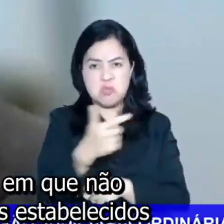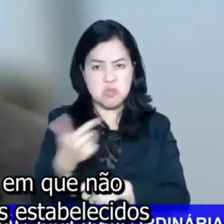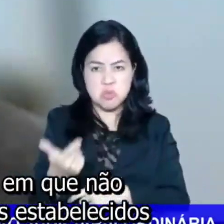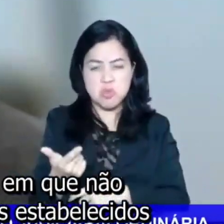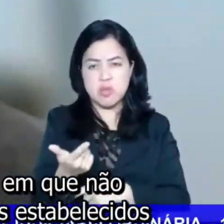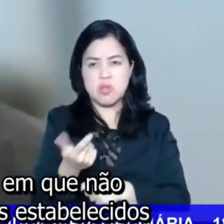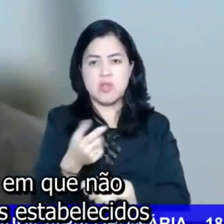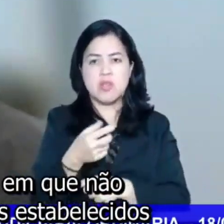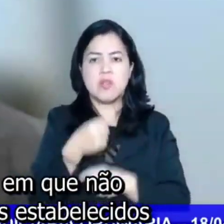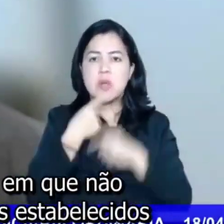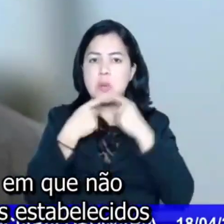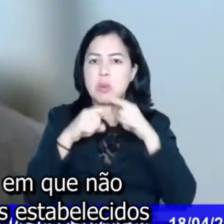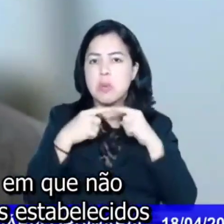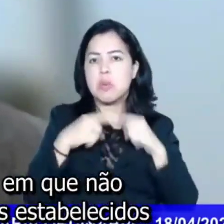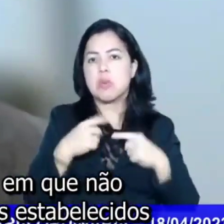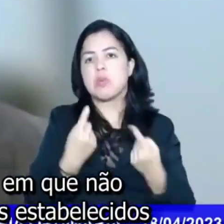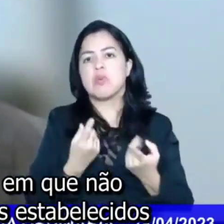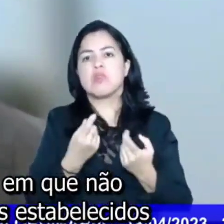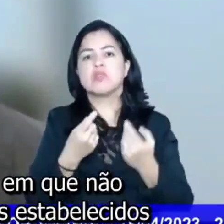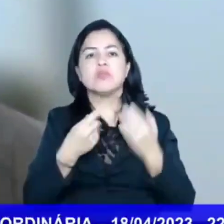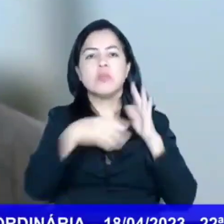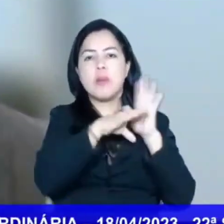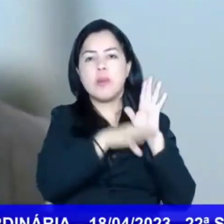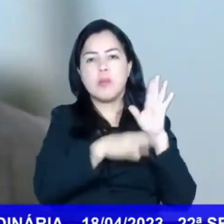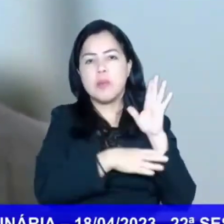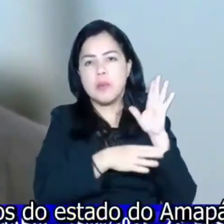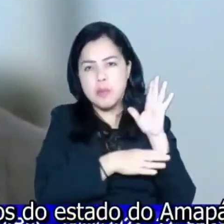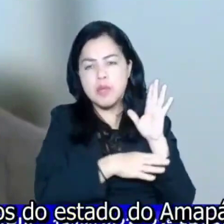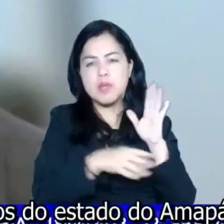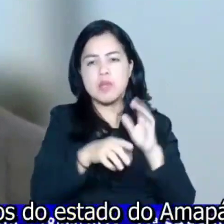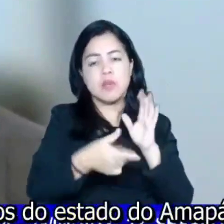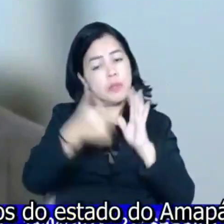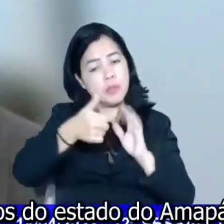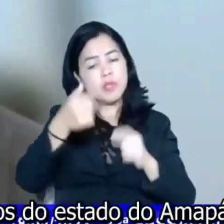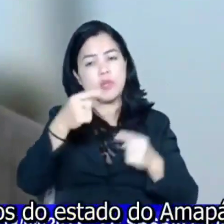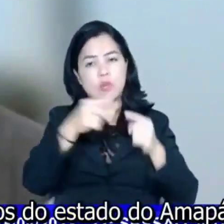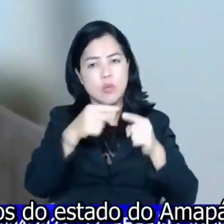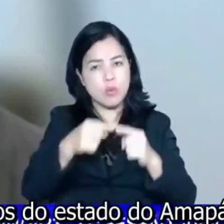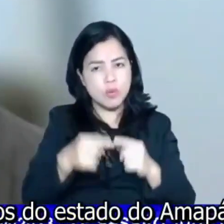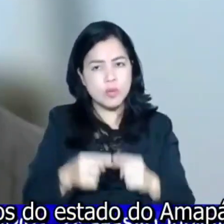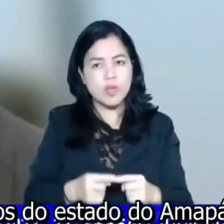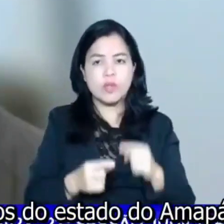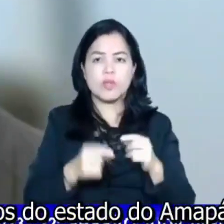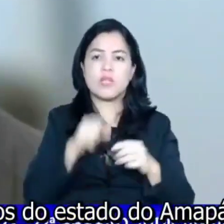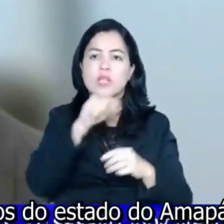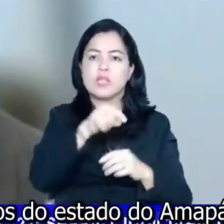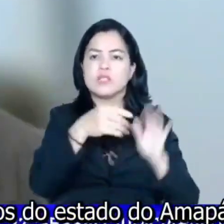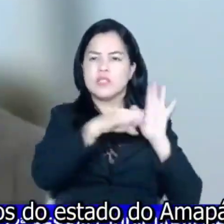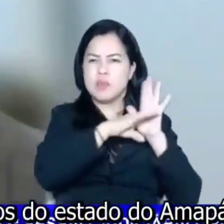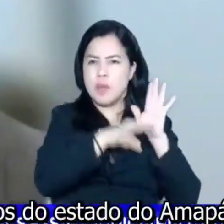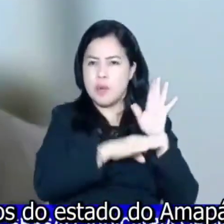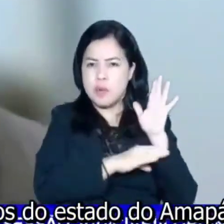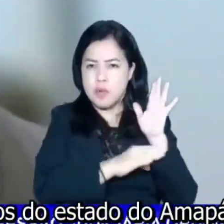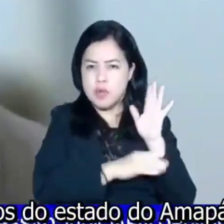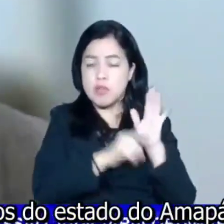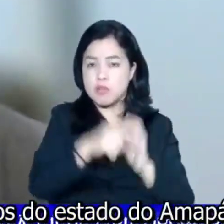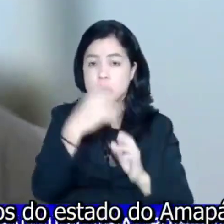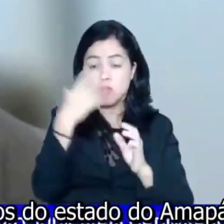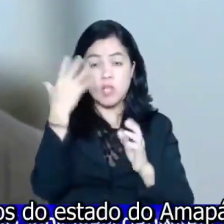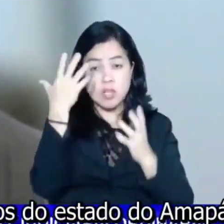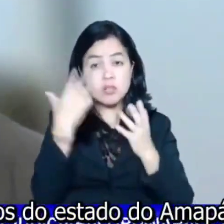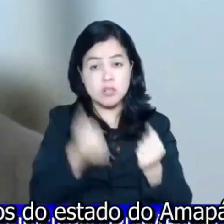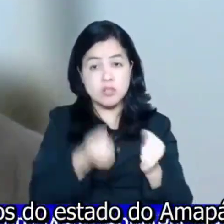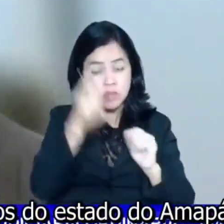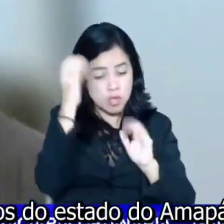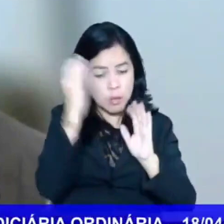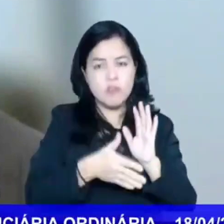qualquer questionamento quanto aos critérios estabelecidos. Esses critérios, eles foram aprovados, inclusive, pelos membros